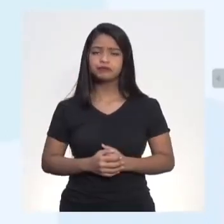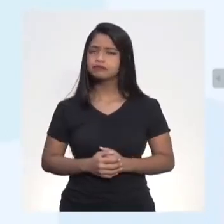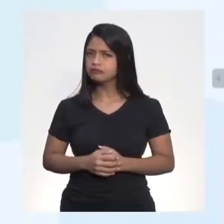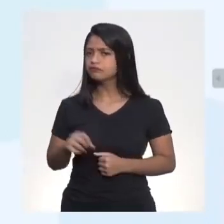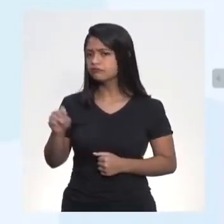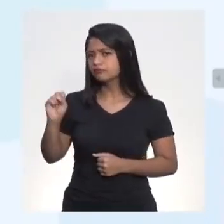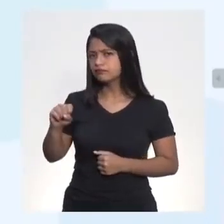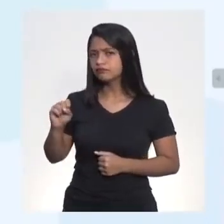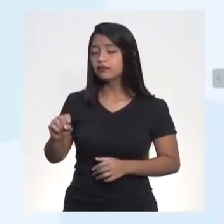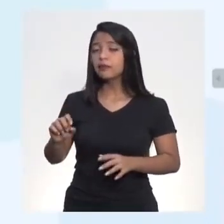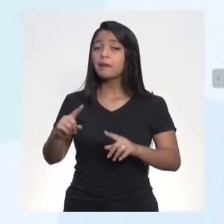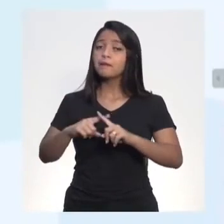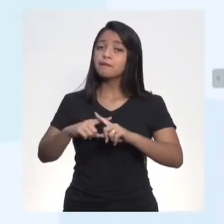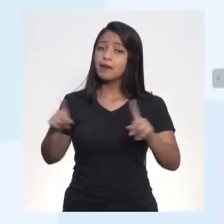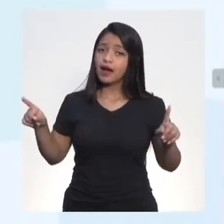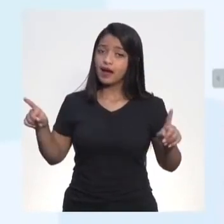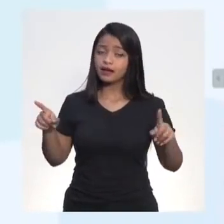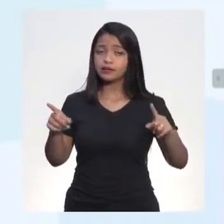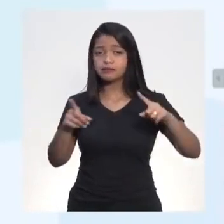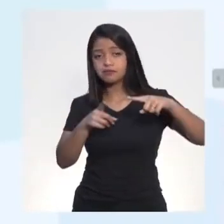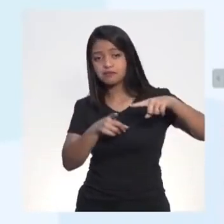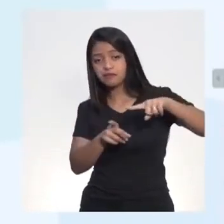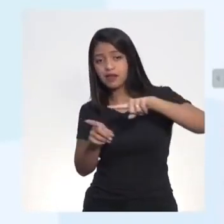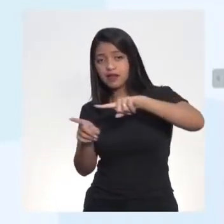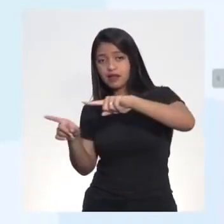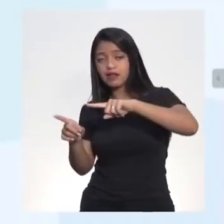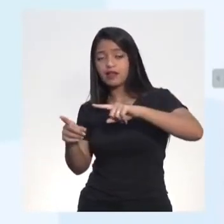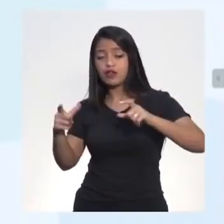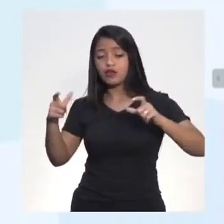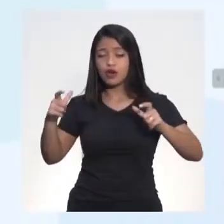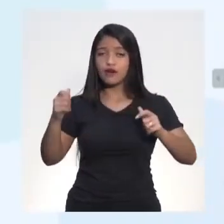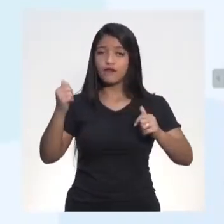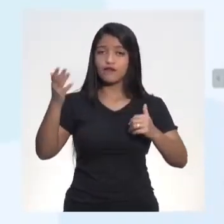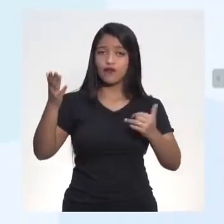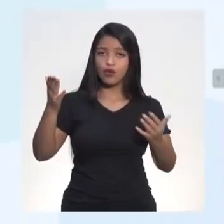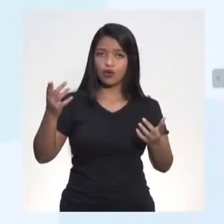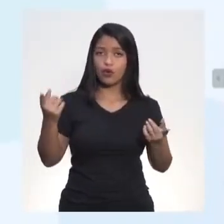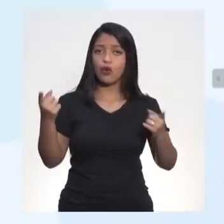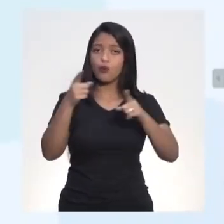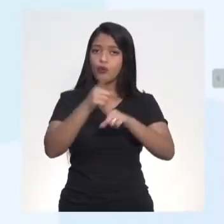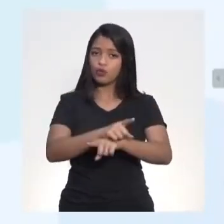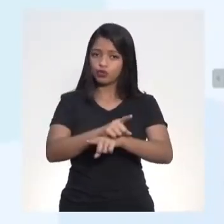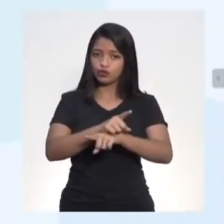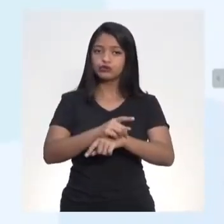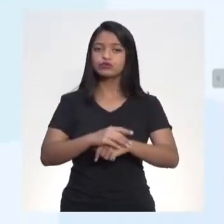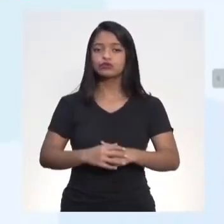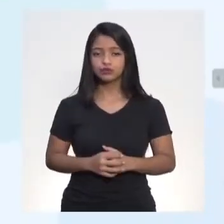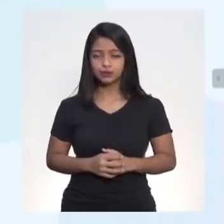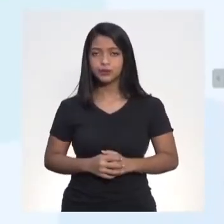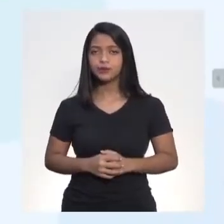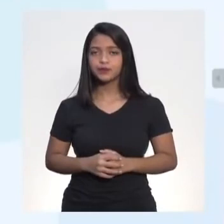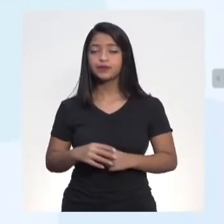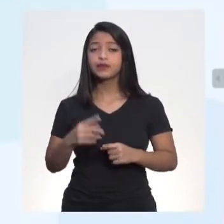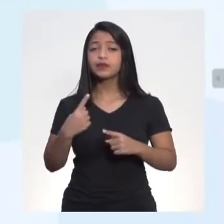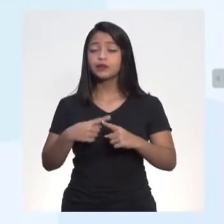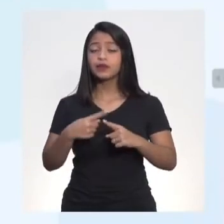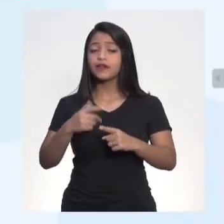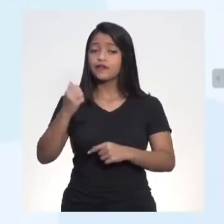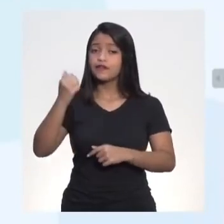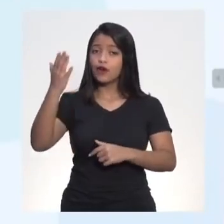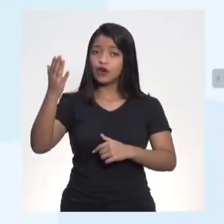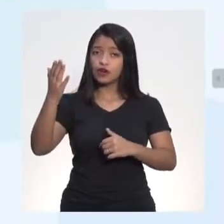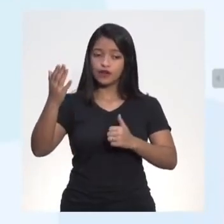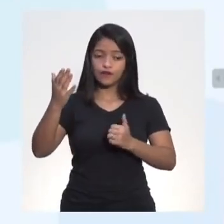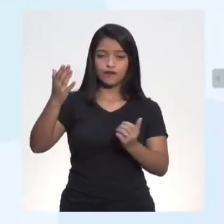em lados opostos, mas também em posições opostas, porque eles estão para o lado de